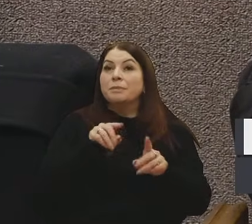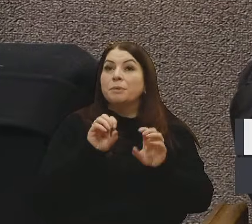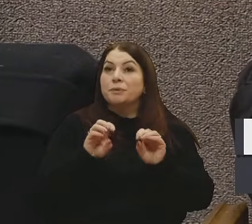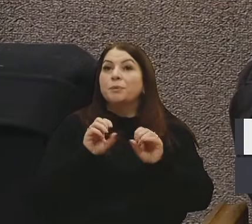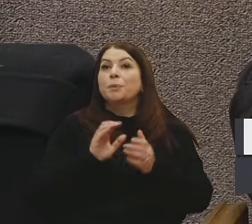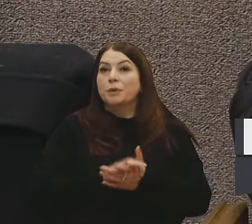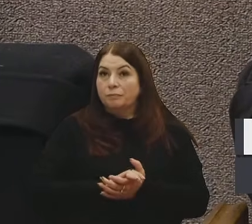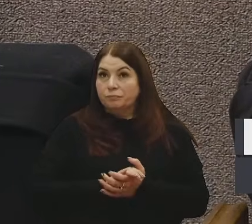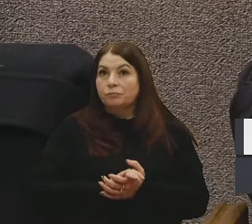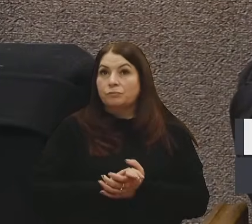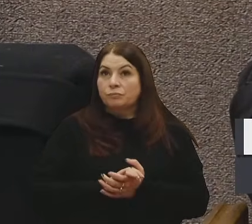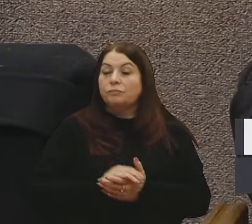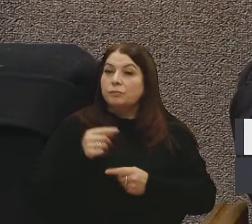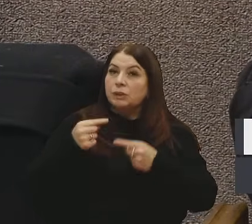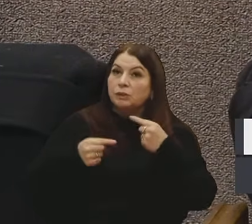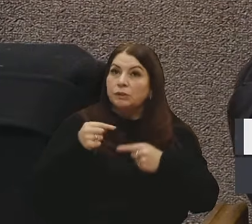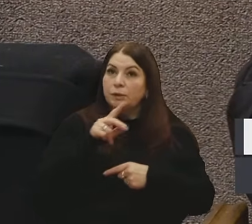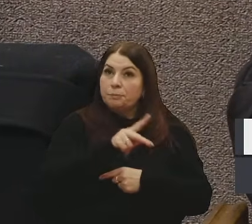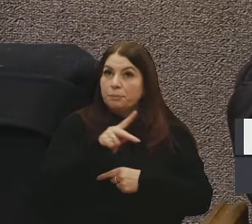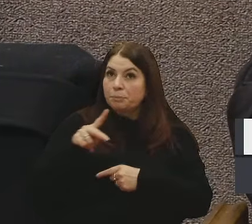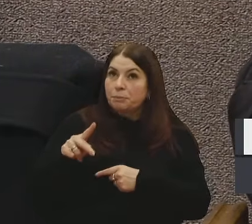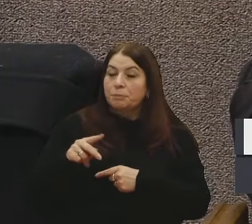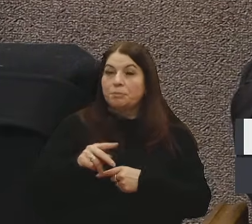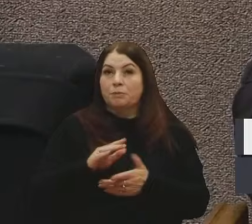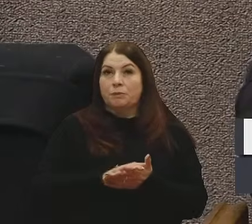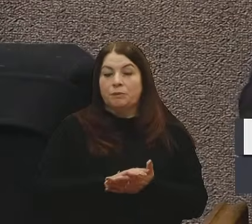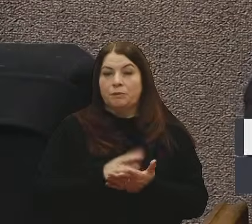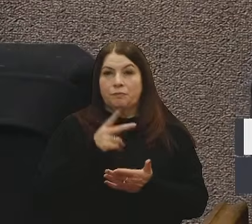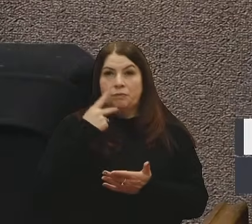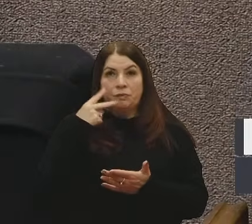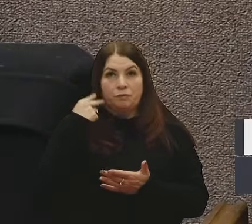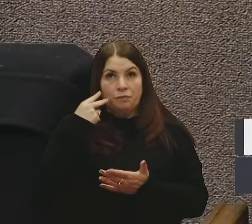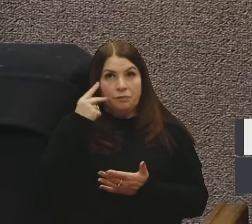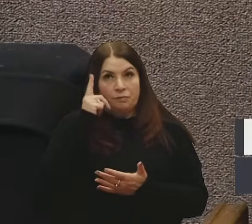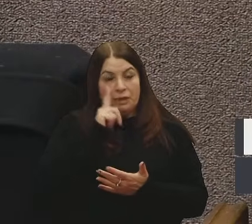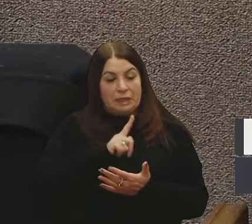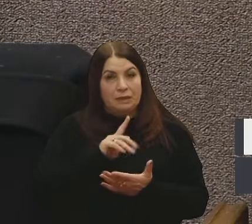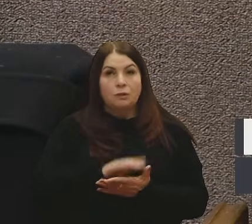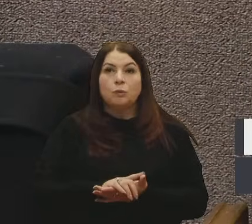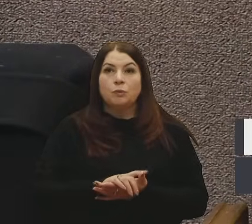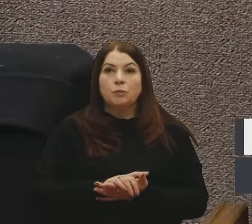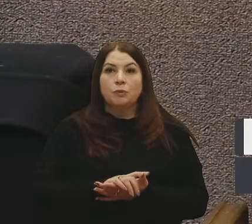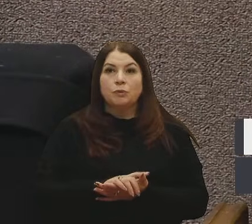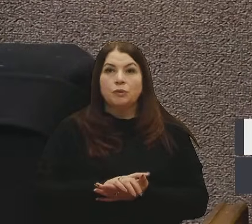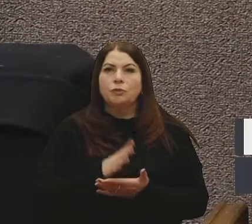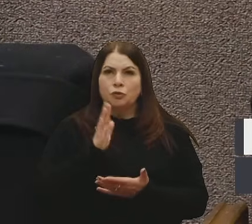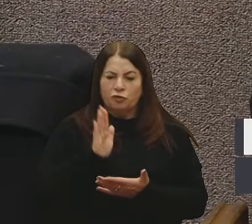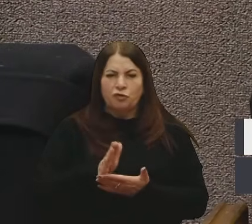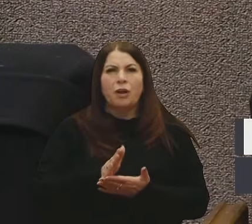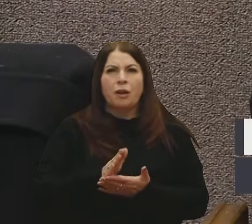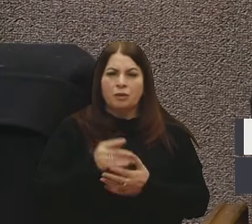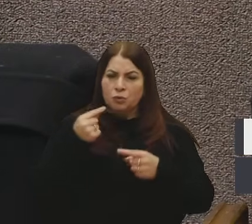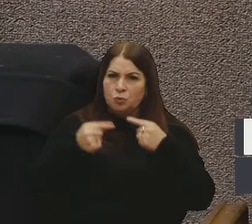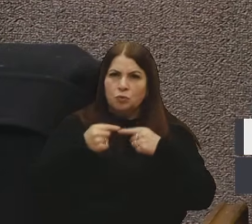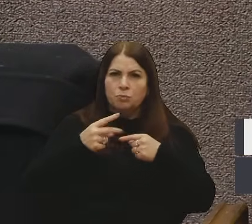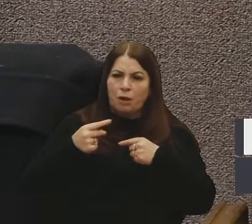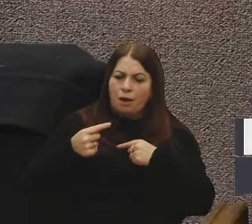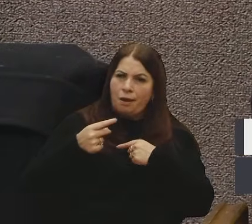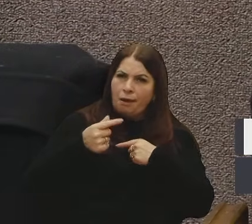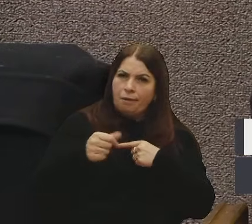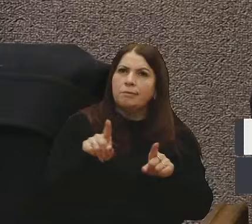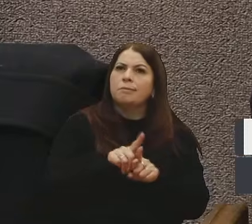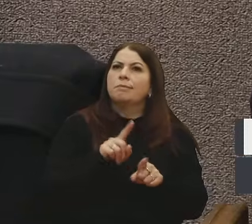educação. E discutir PPP, como diz o vereador Lucas, a gente já está discutindo há muito